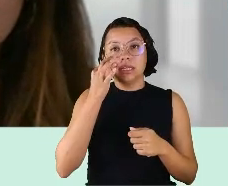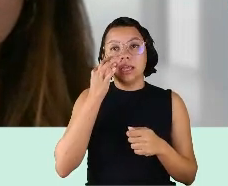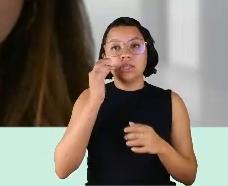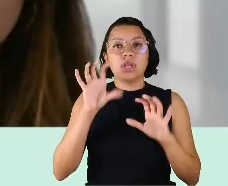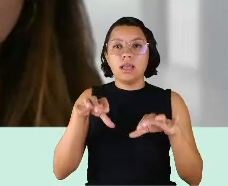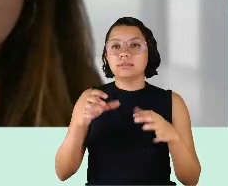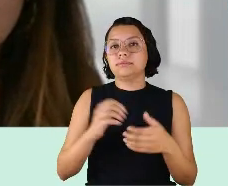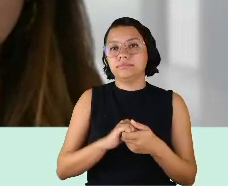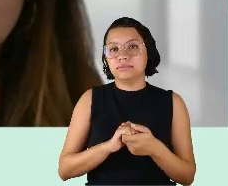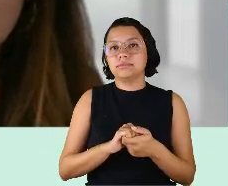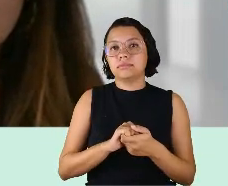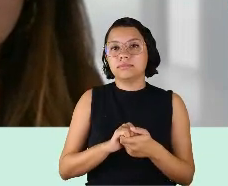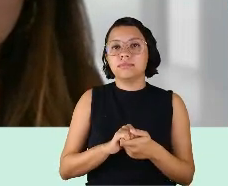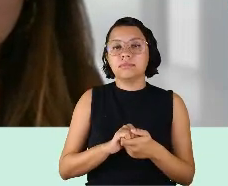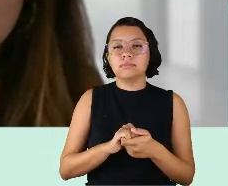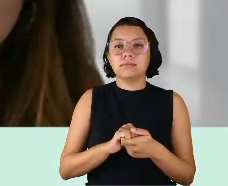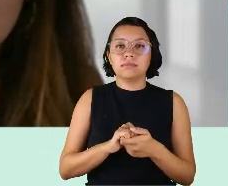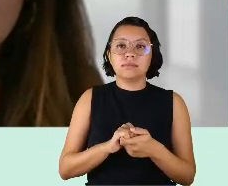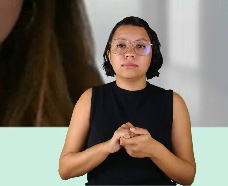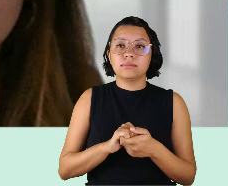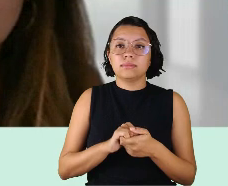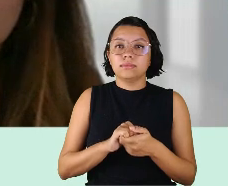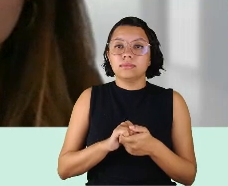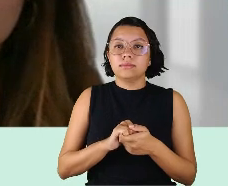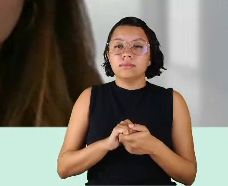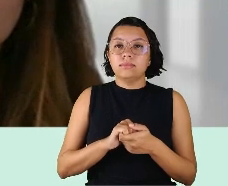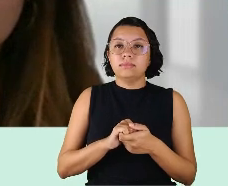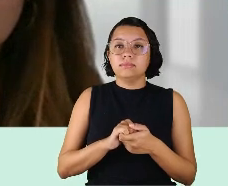presente dessa forma.